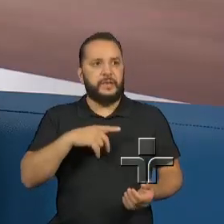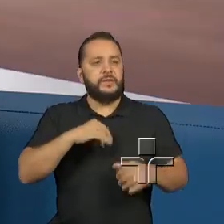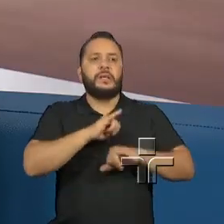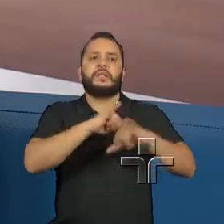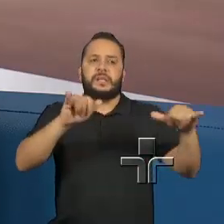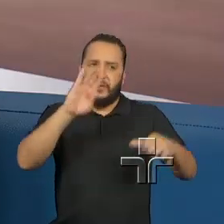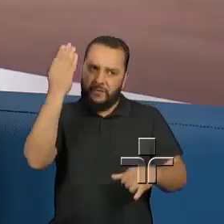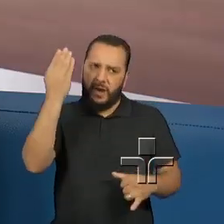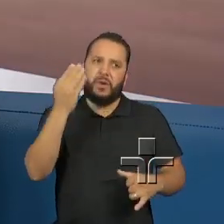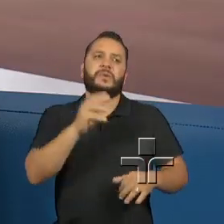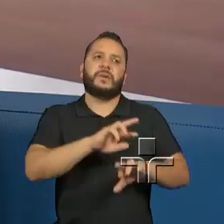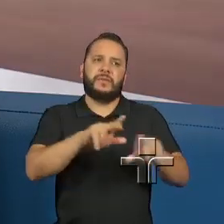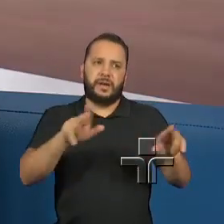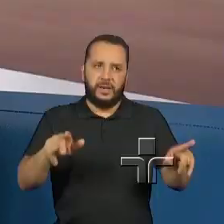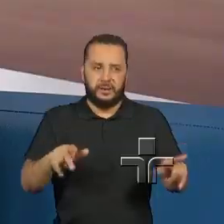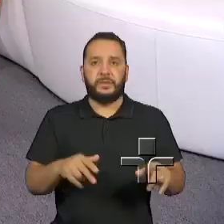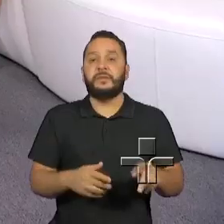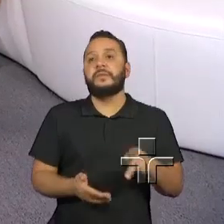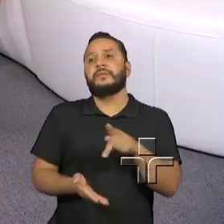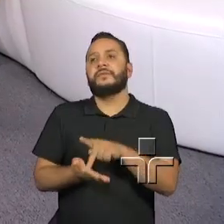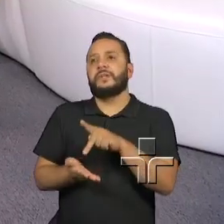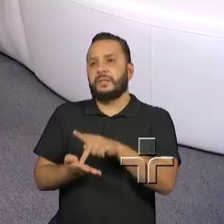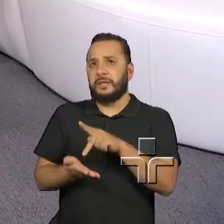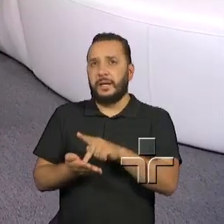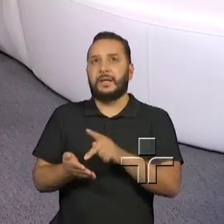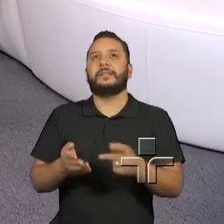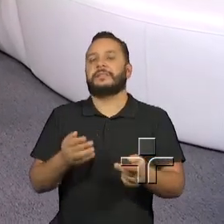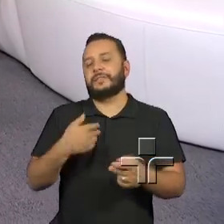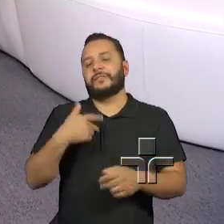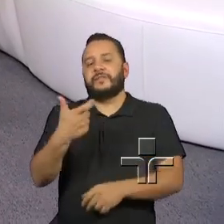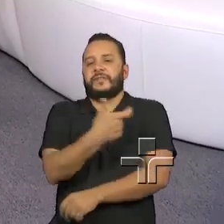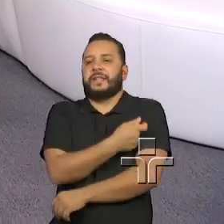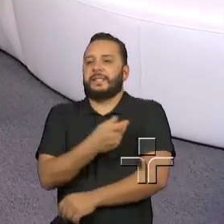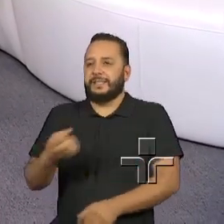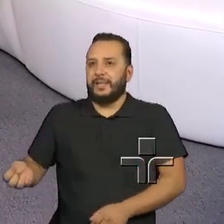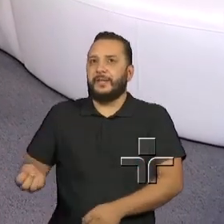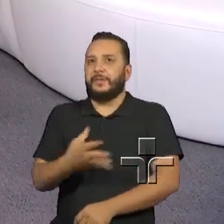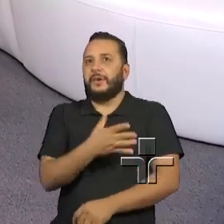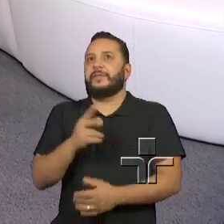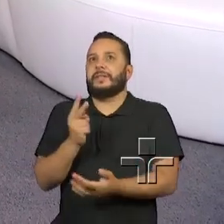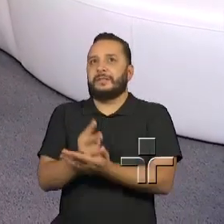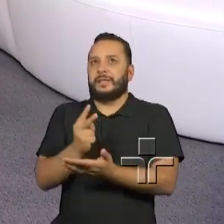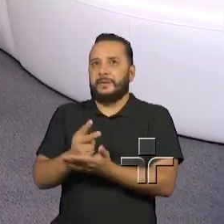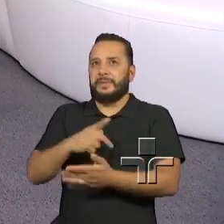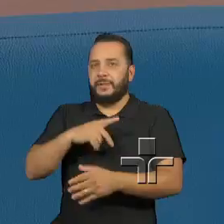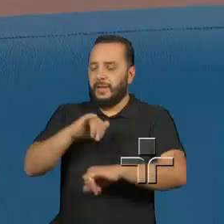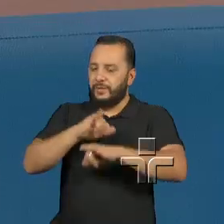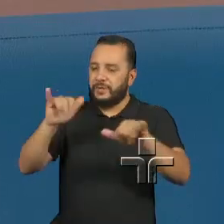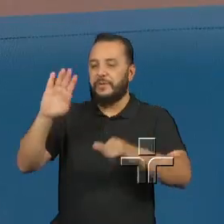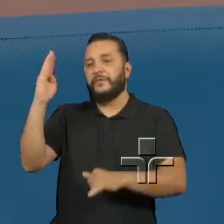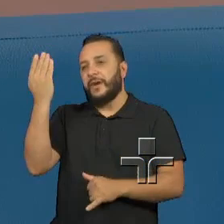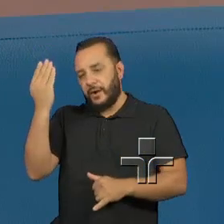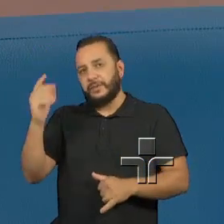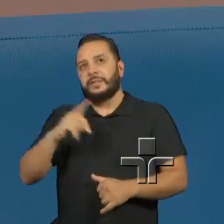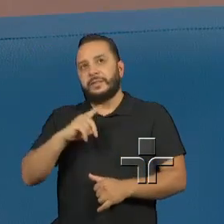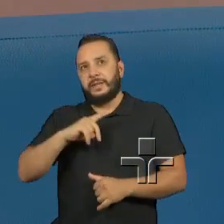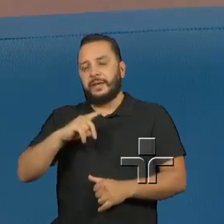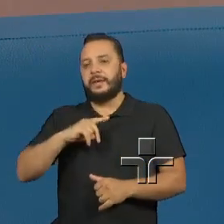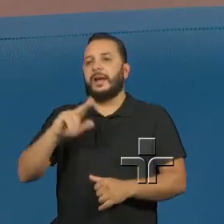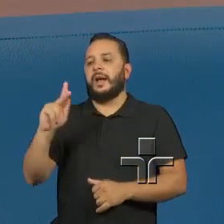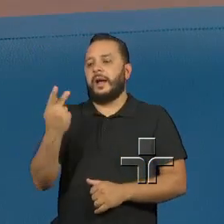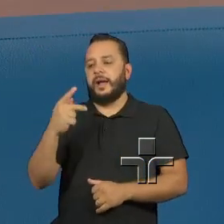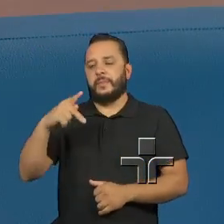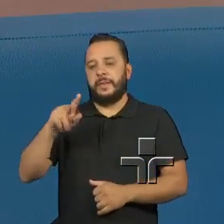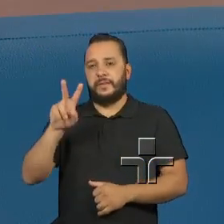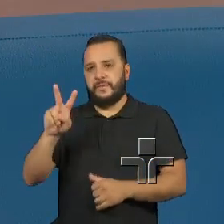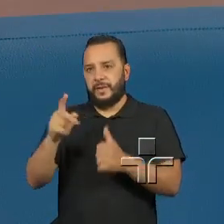Muito boato sobre essa vacina. Tem, as vacinas novas sempre tem, né? A de HPV, a de dengue, tem